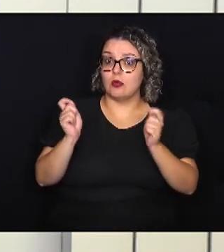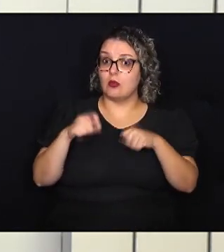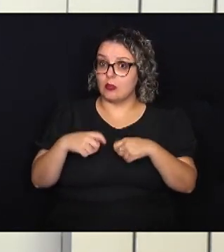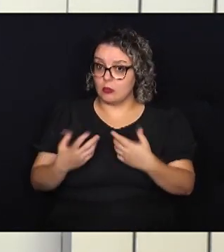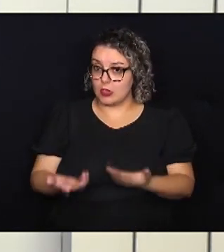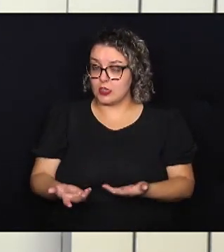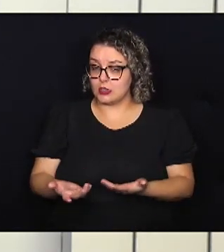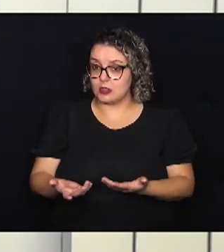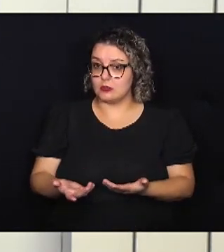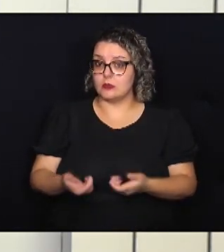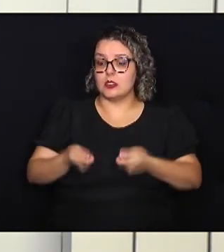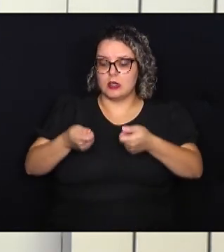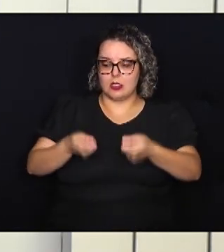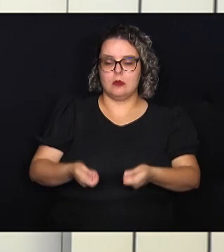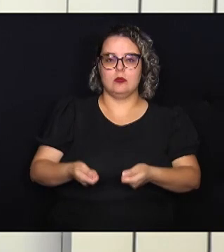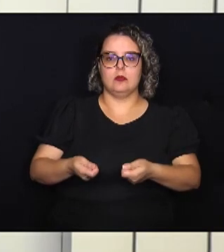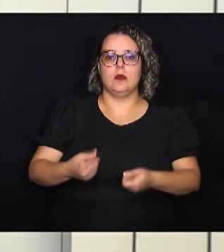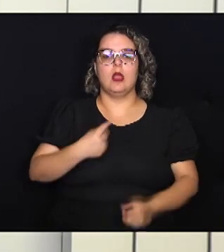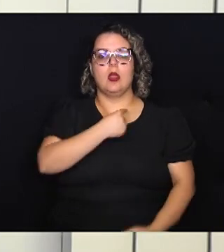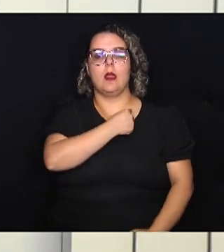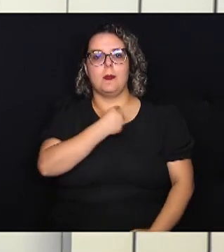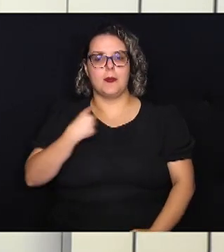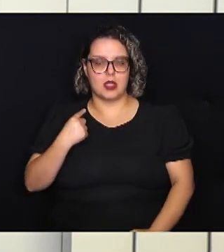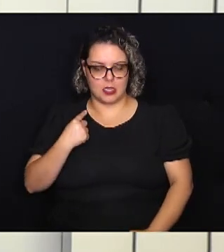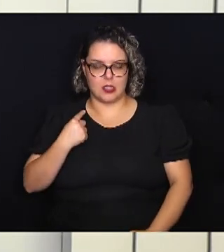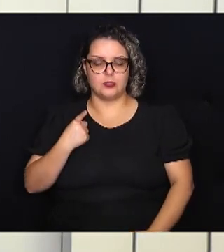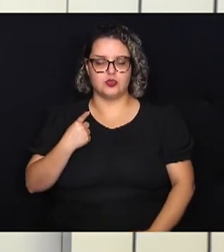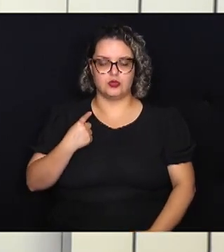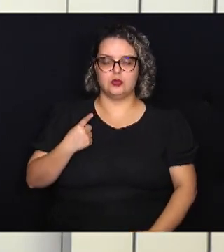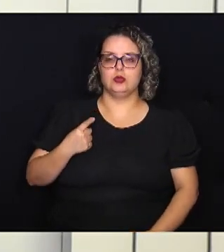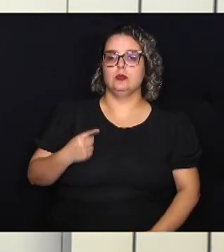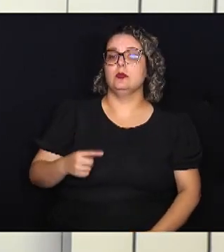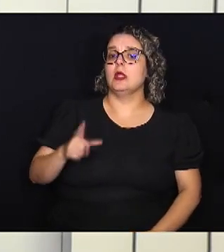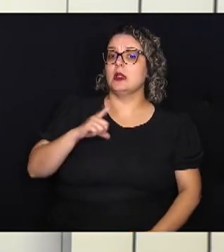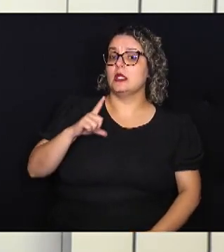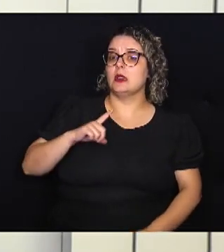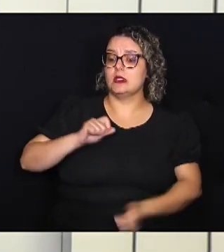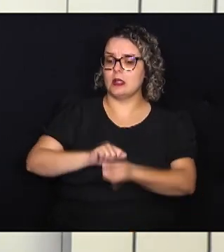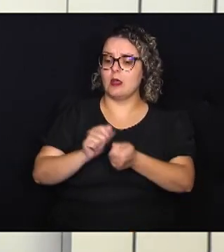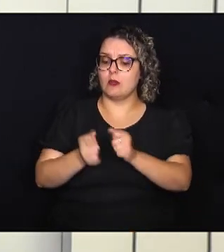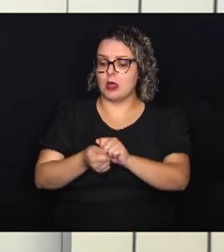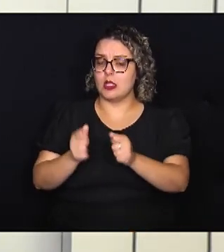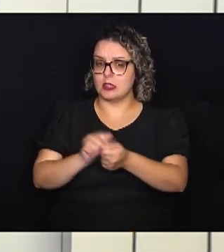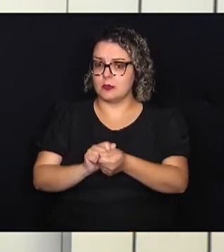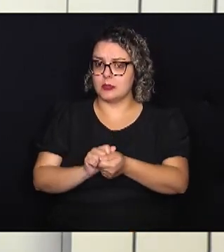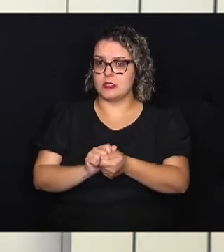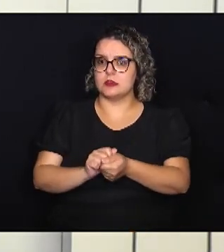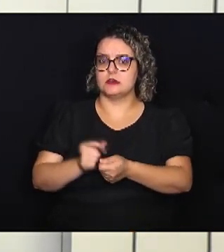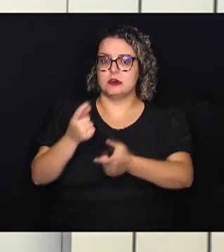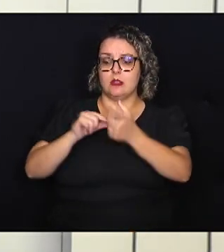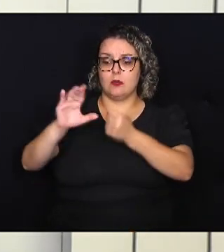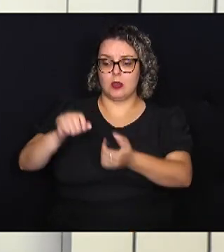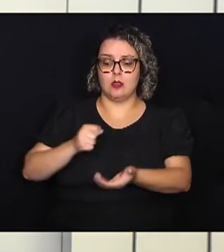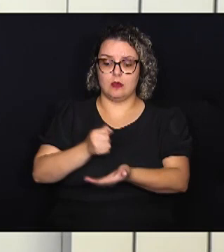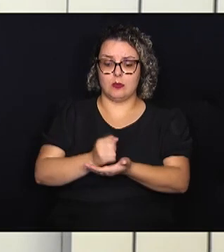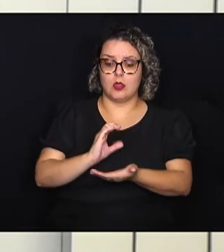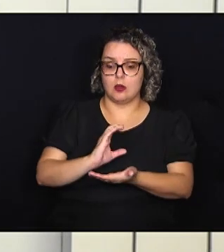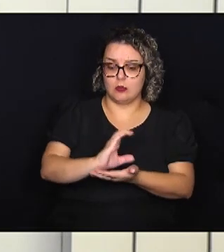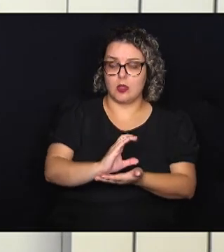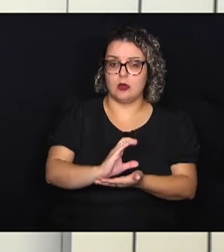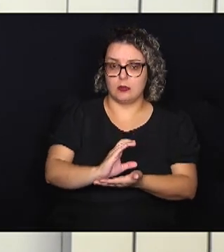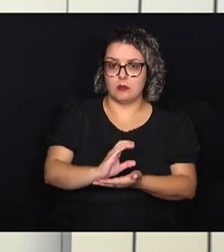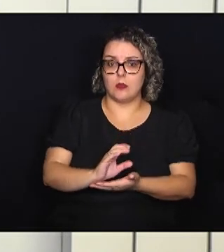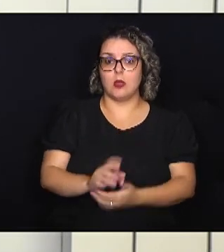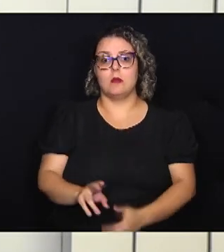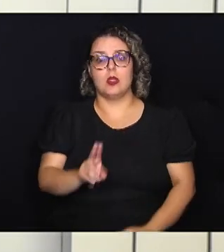e estabelecem prazos para que haja um remanejamento da destinação das emendas impositivas